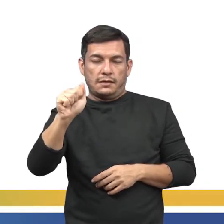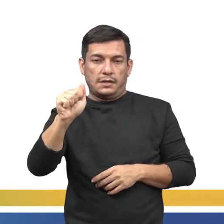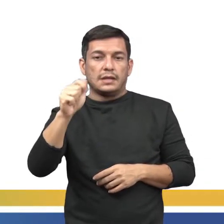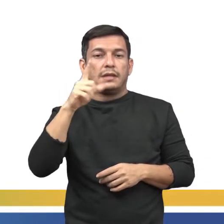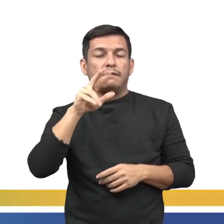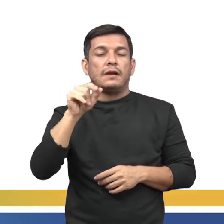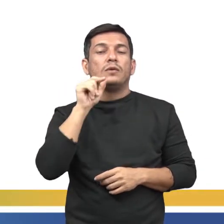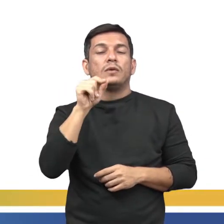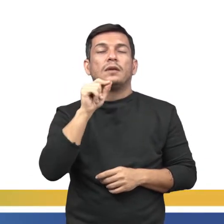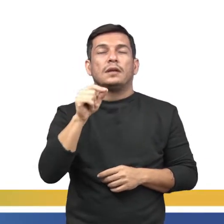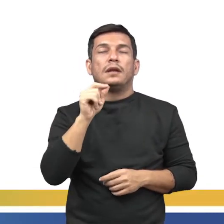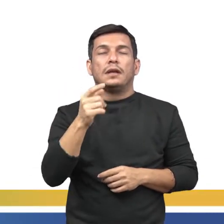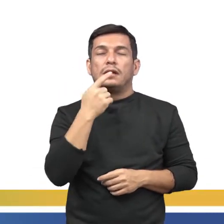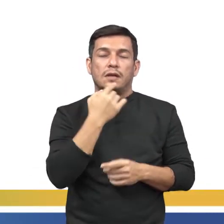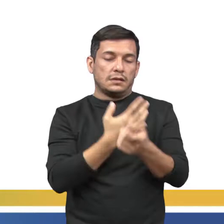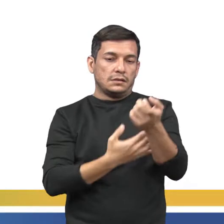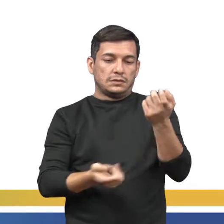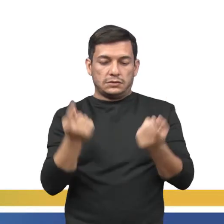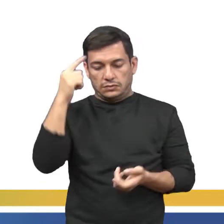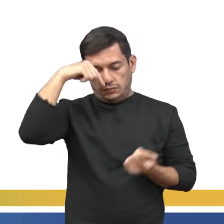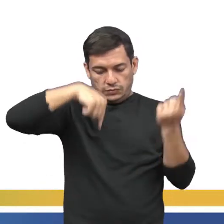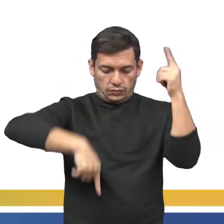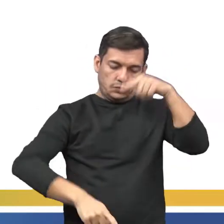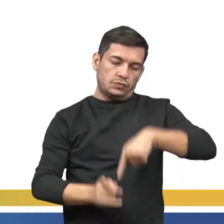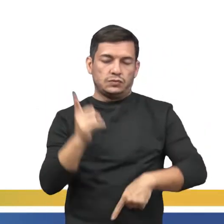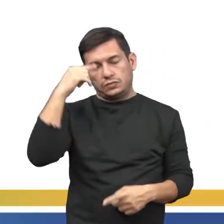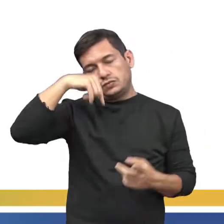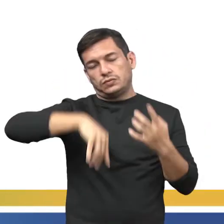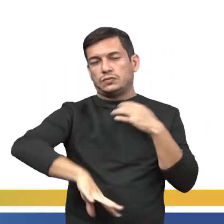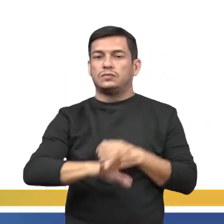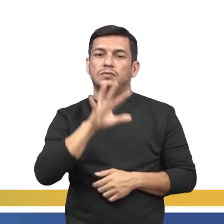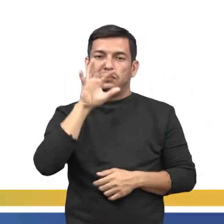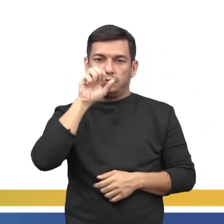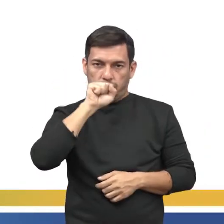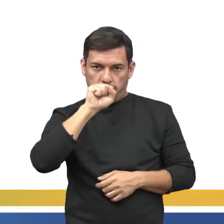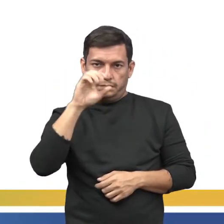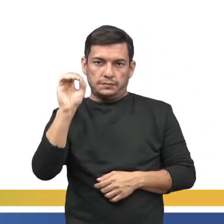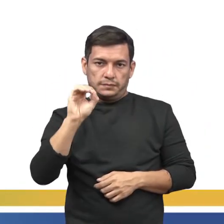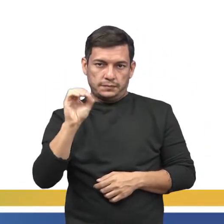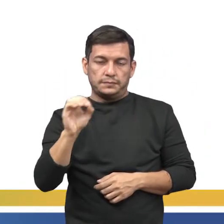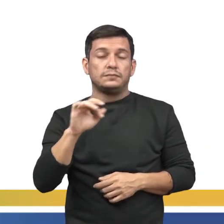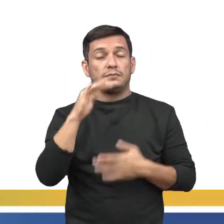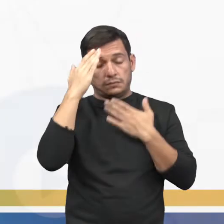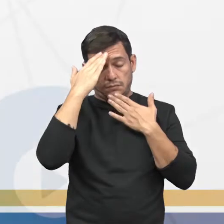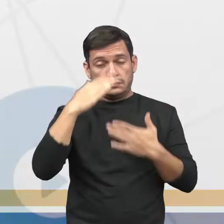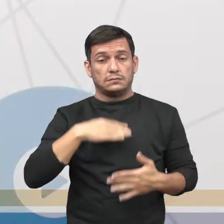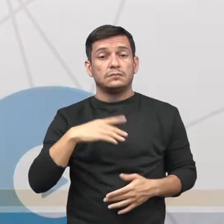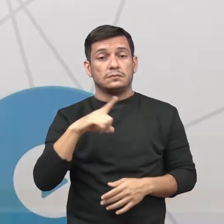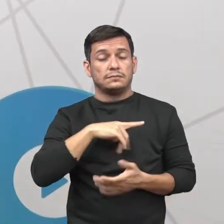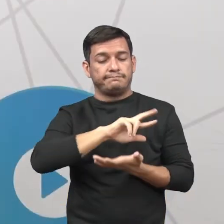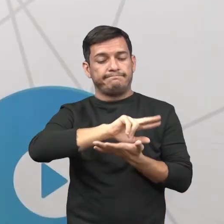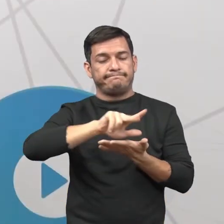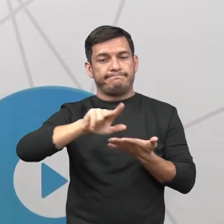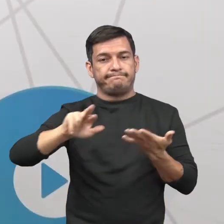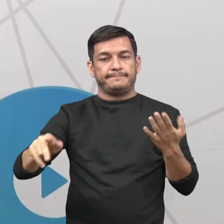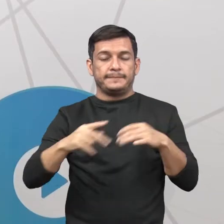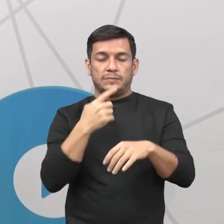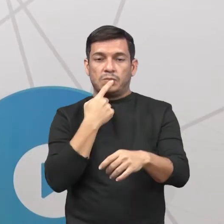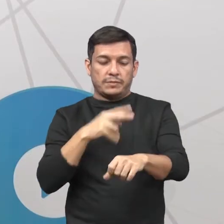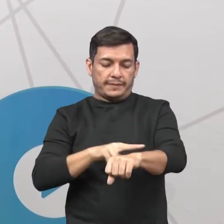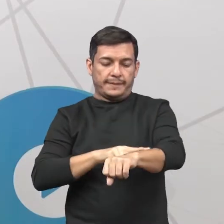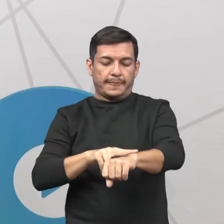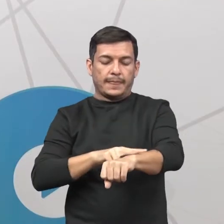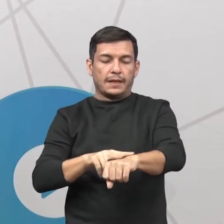vai levar sangue cheio de oxigênio para todo o nosso organismo. Nosso corpo tem diversas